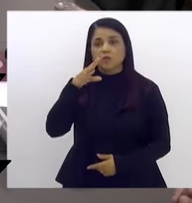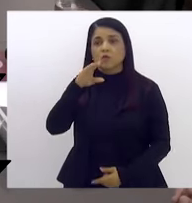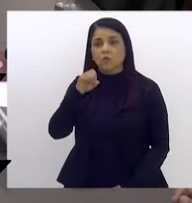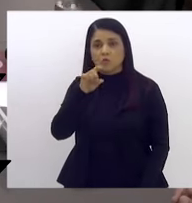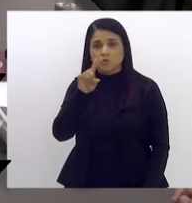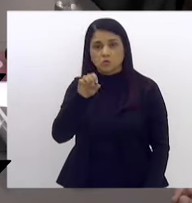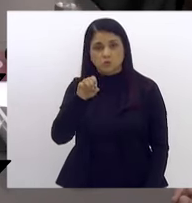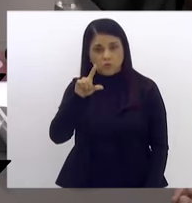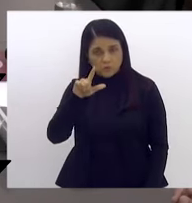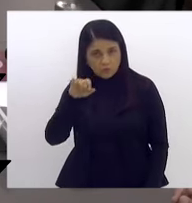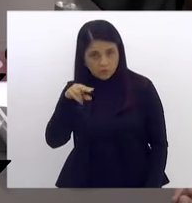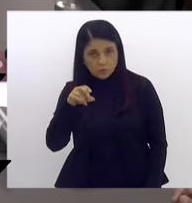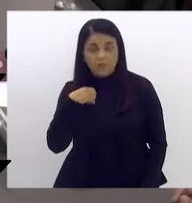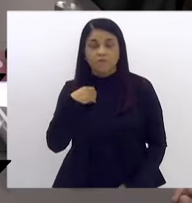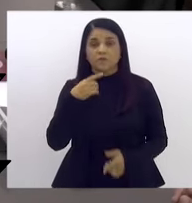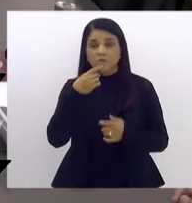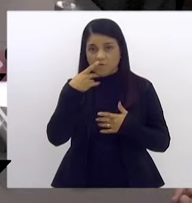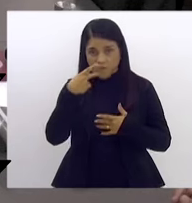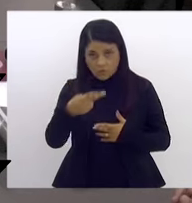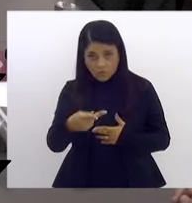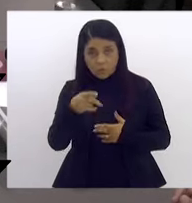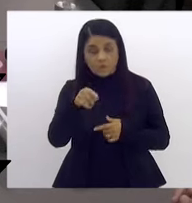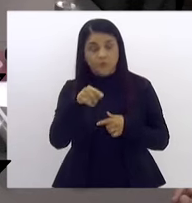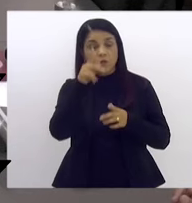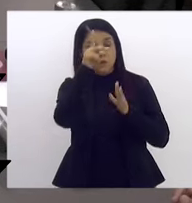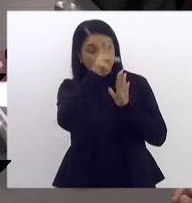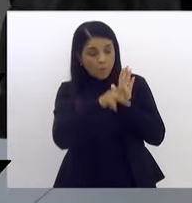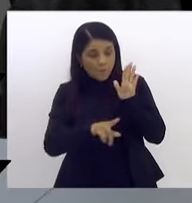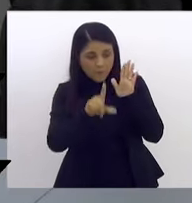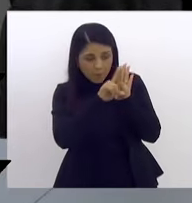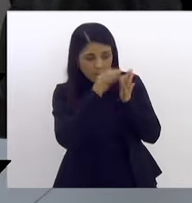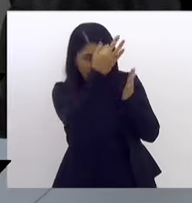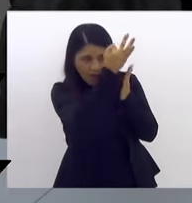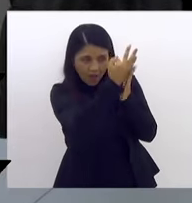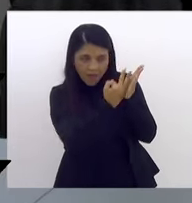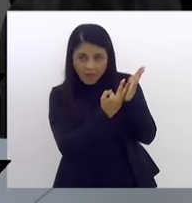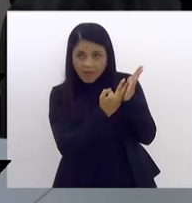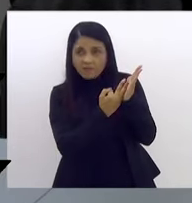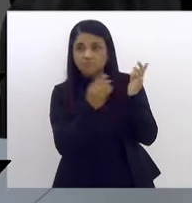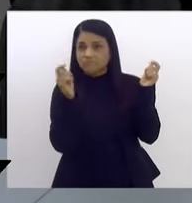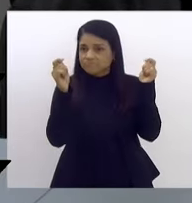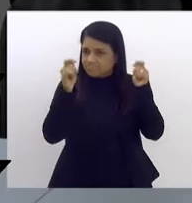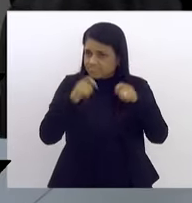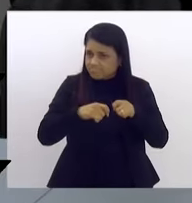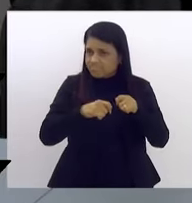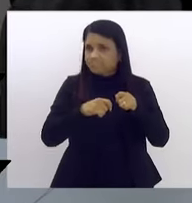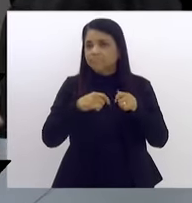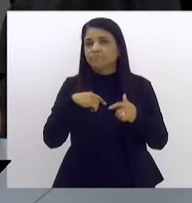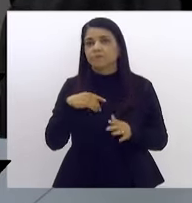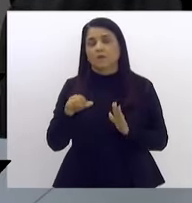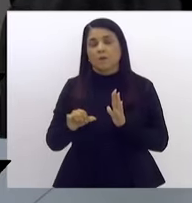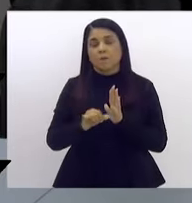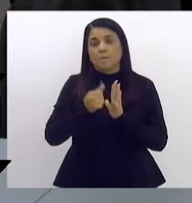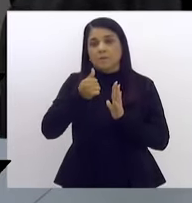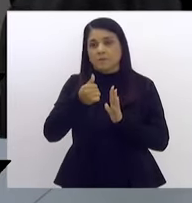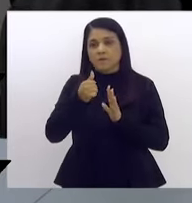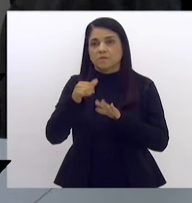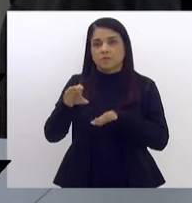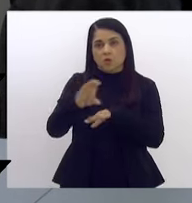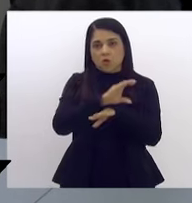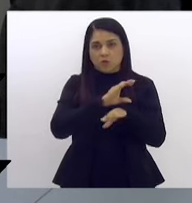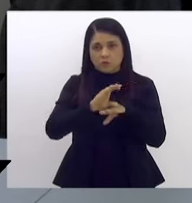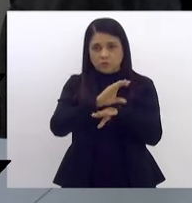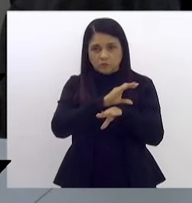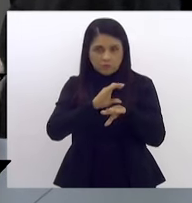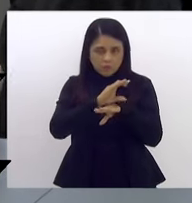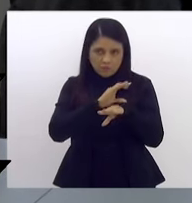avaliação a própria redação do projeto ela já dá conta primeiro sobre a constitucionalidade eh